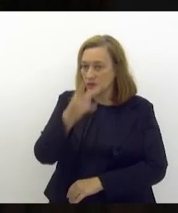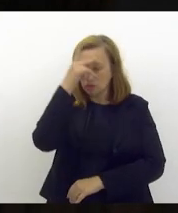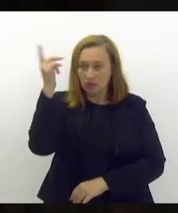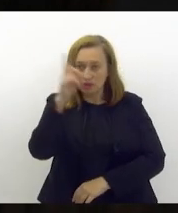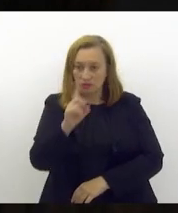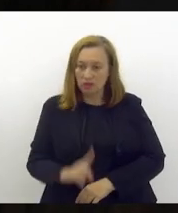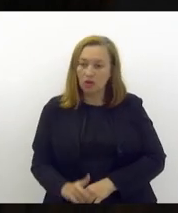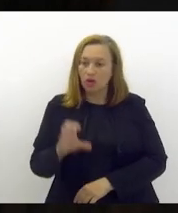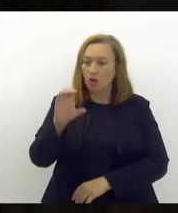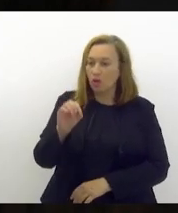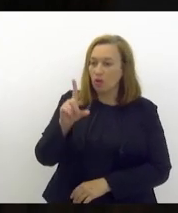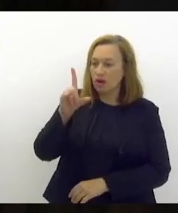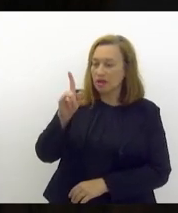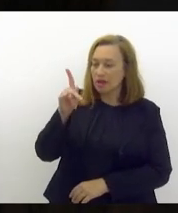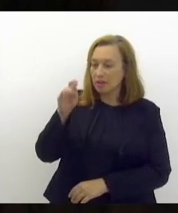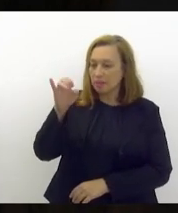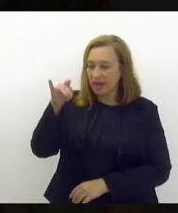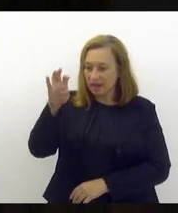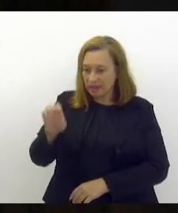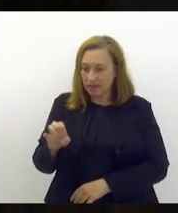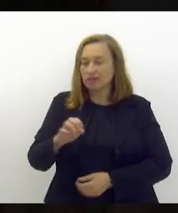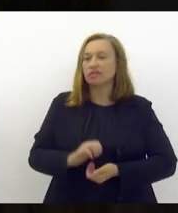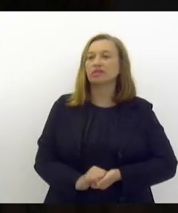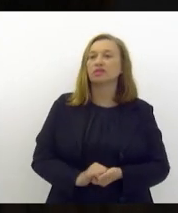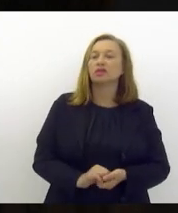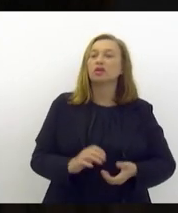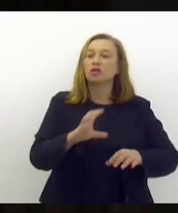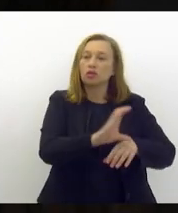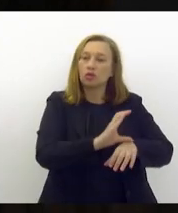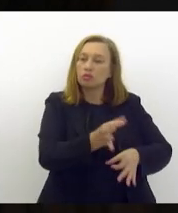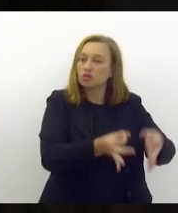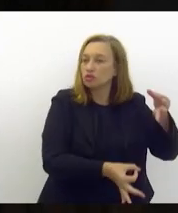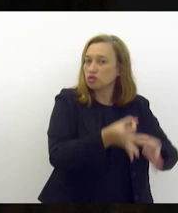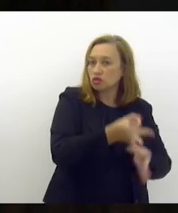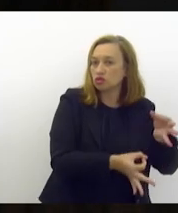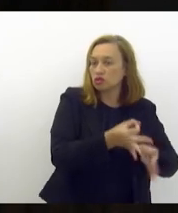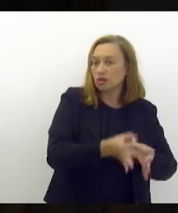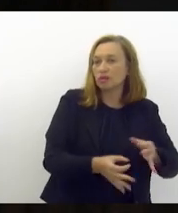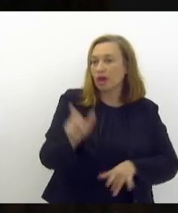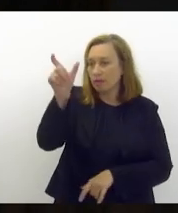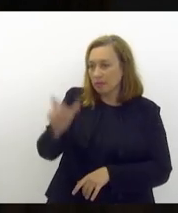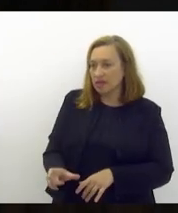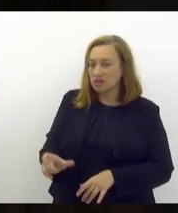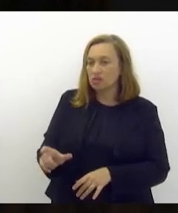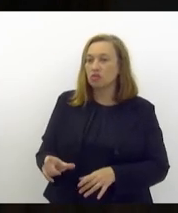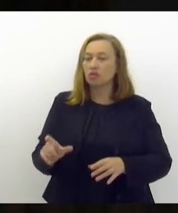Olimped, pendendo de pareceres das comissões de Constituição e Justiça, da Pessoa com